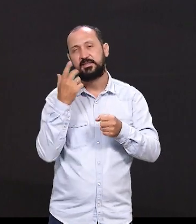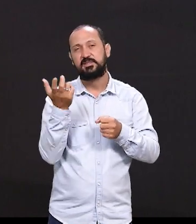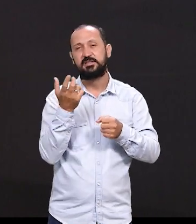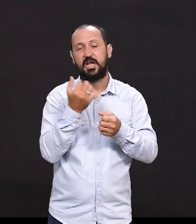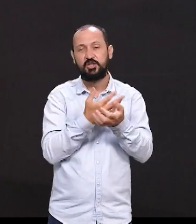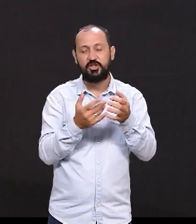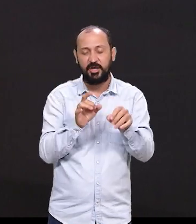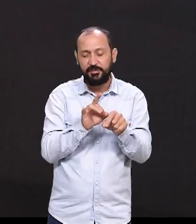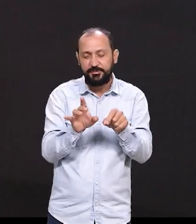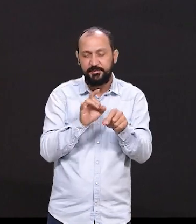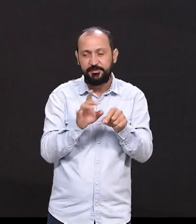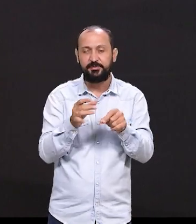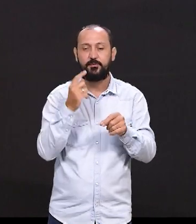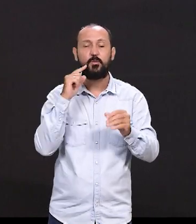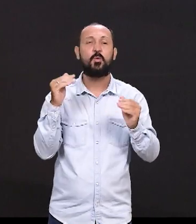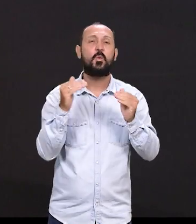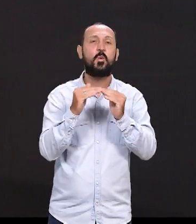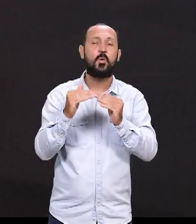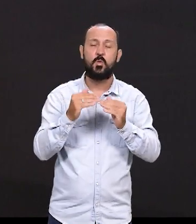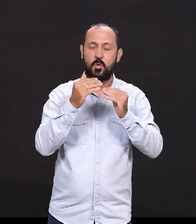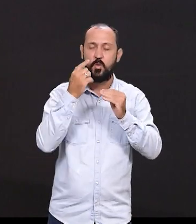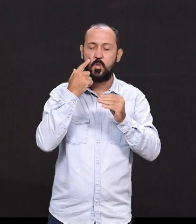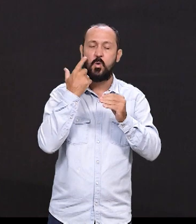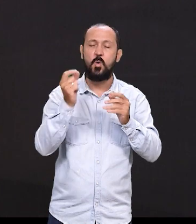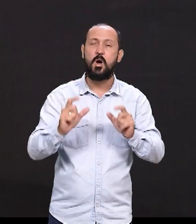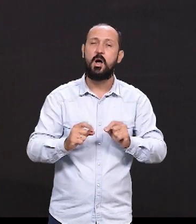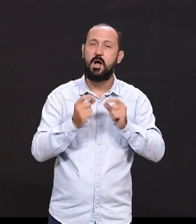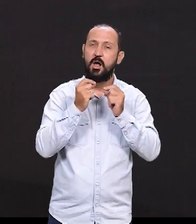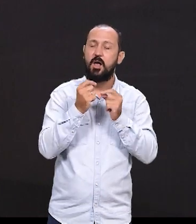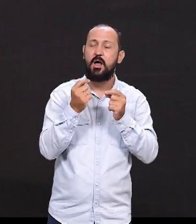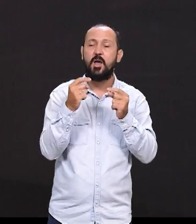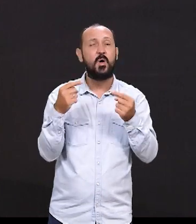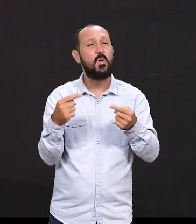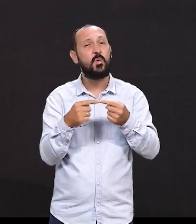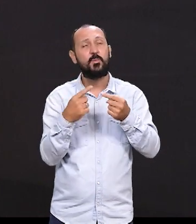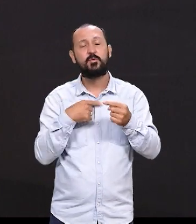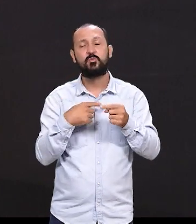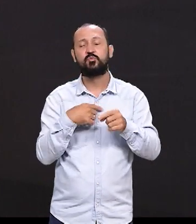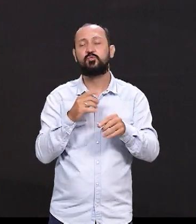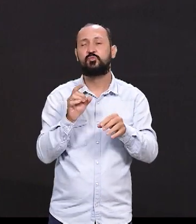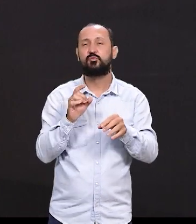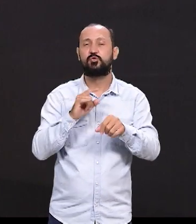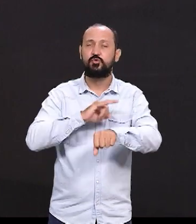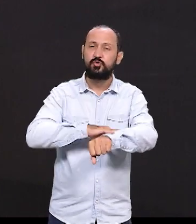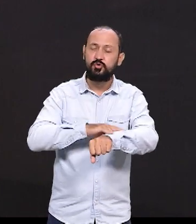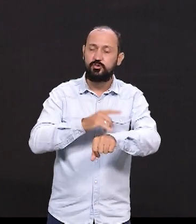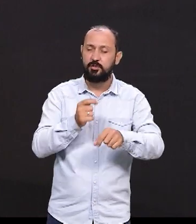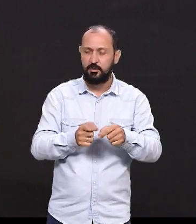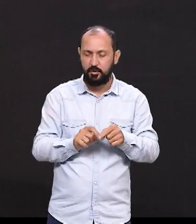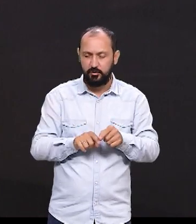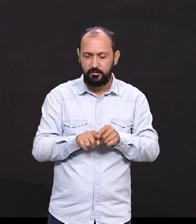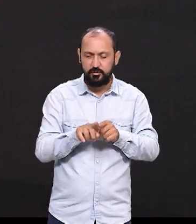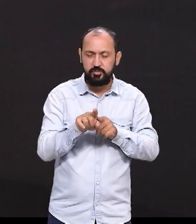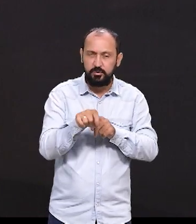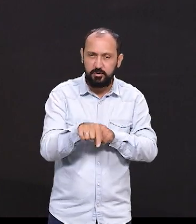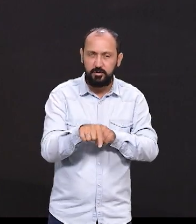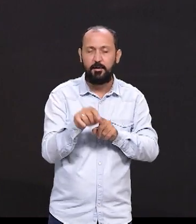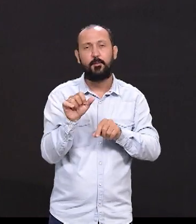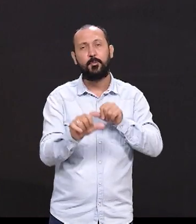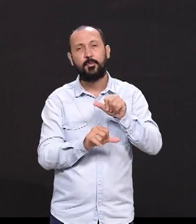sangramento na urina por exemplo os sintomas relacionados ao câncer de próstata são sintomas relacionados à urina então o jato urinário